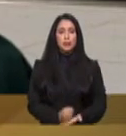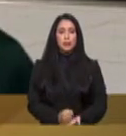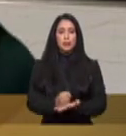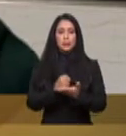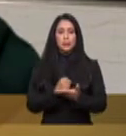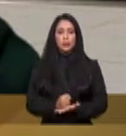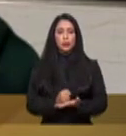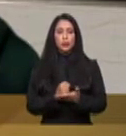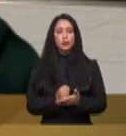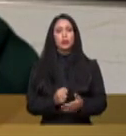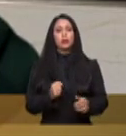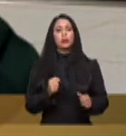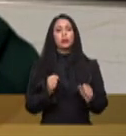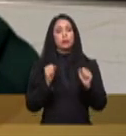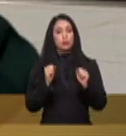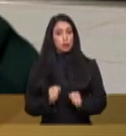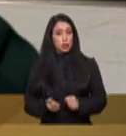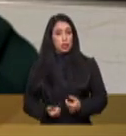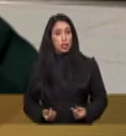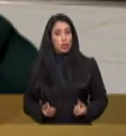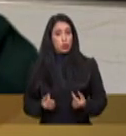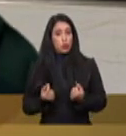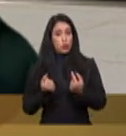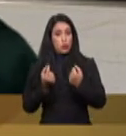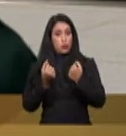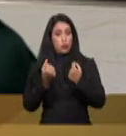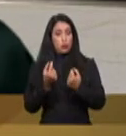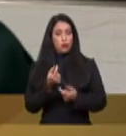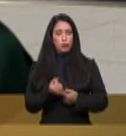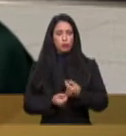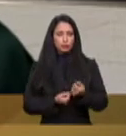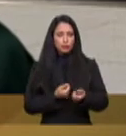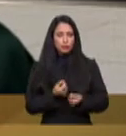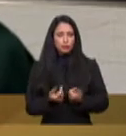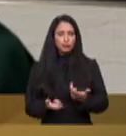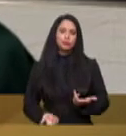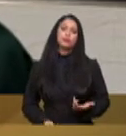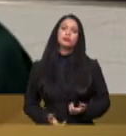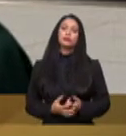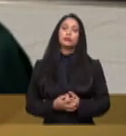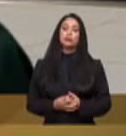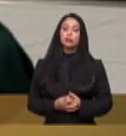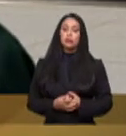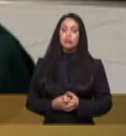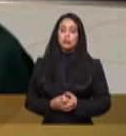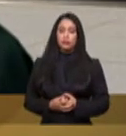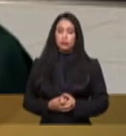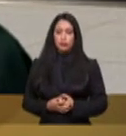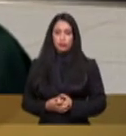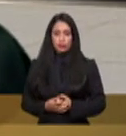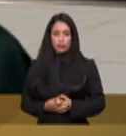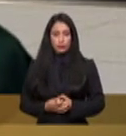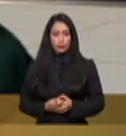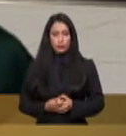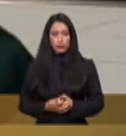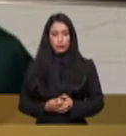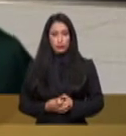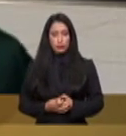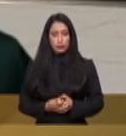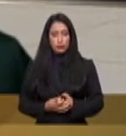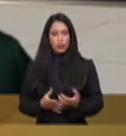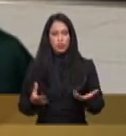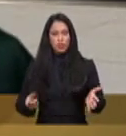poder econômico. Não há como... isso daí tem estudos, tem livros publicados,